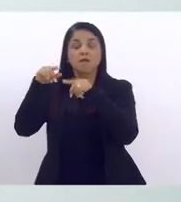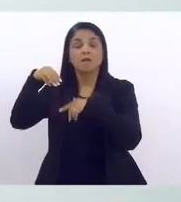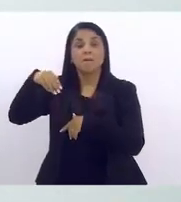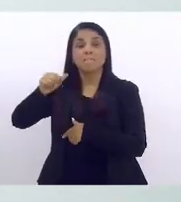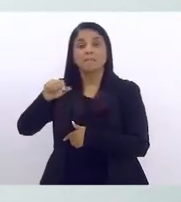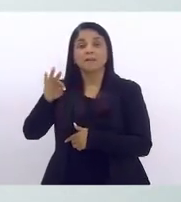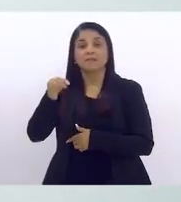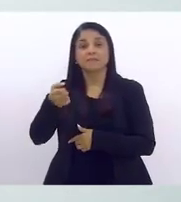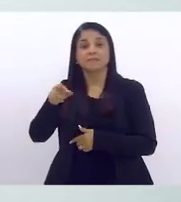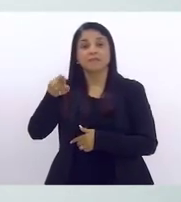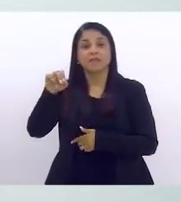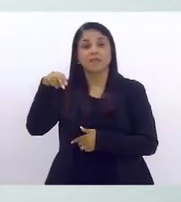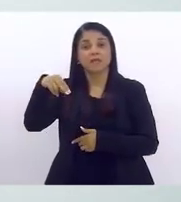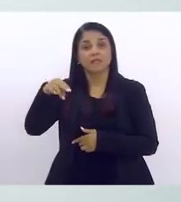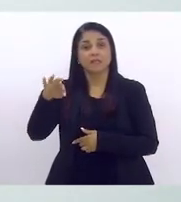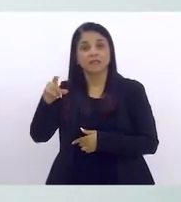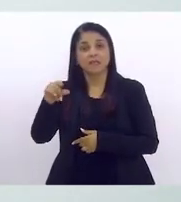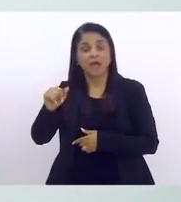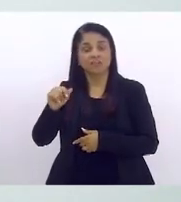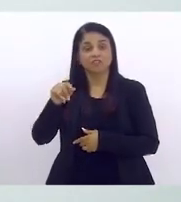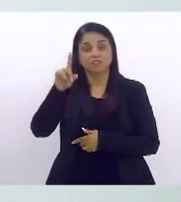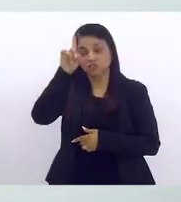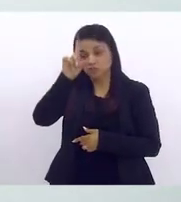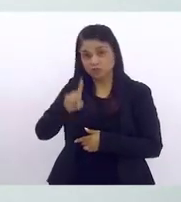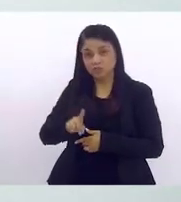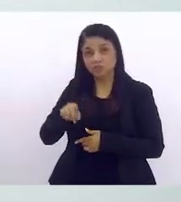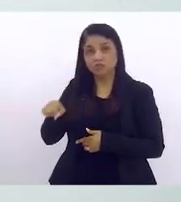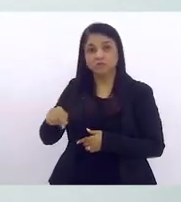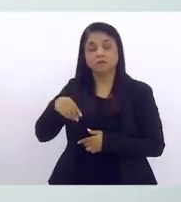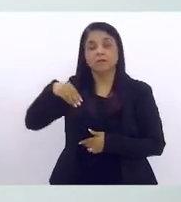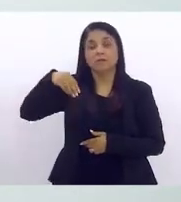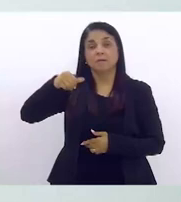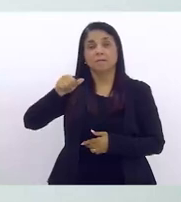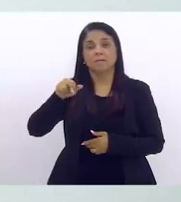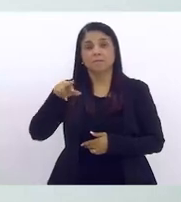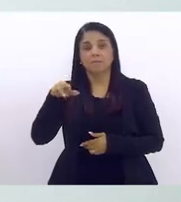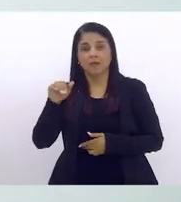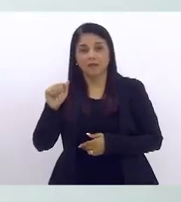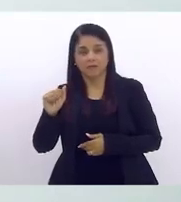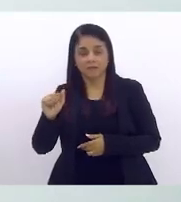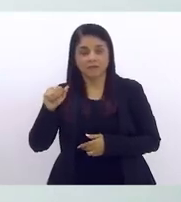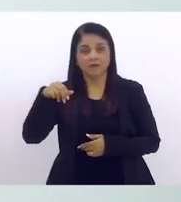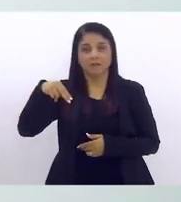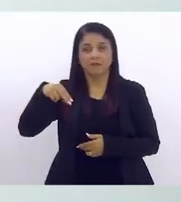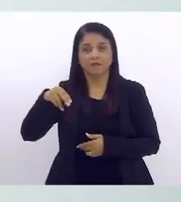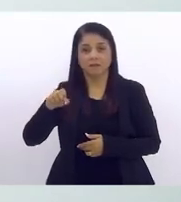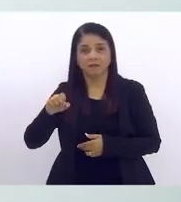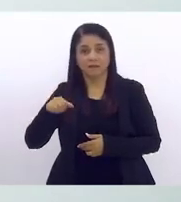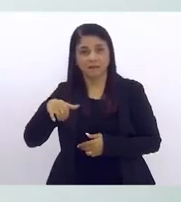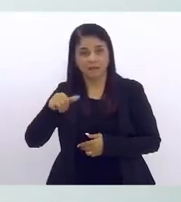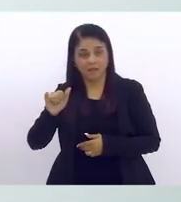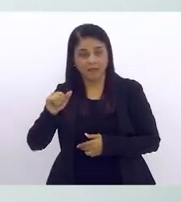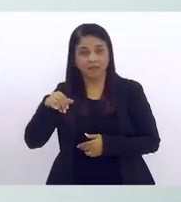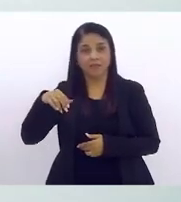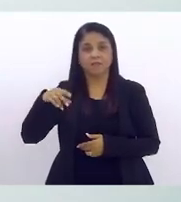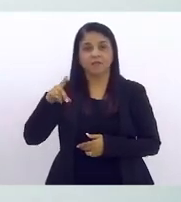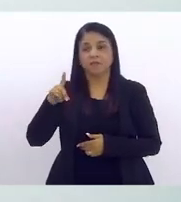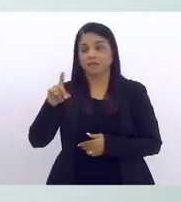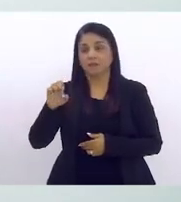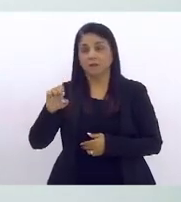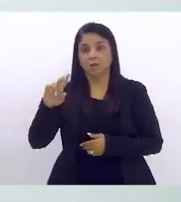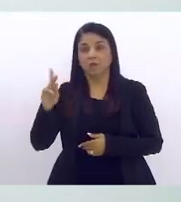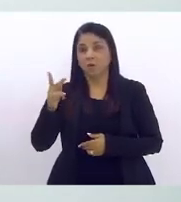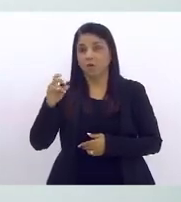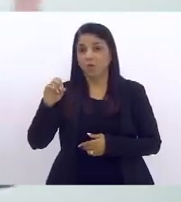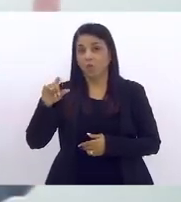sou convidado para dirigir a maternidade Maria Amélia Buarque de Holanda. E aquilo foi um presente, porque era uma maternidade maravilhosa,